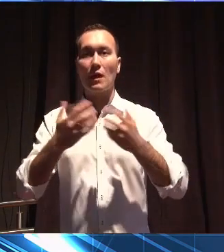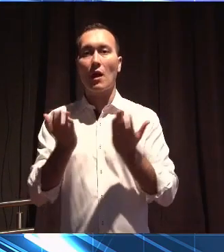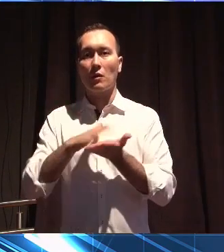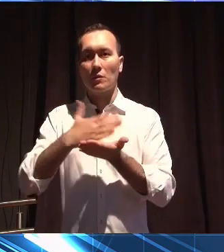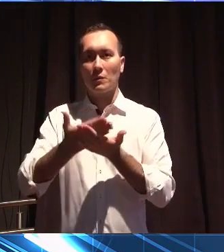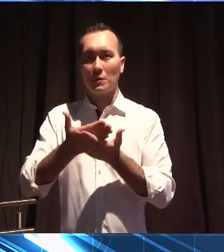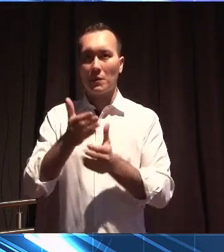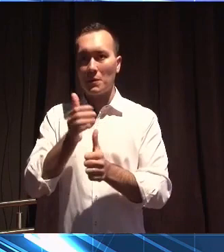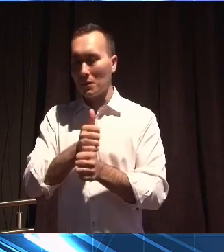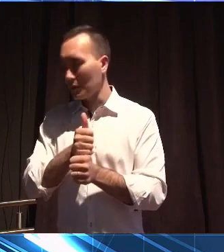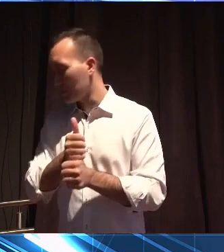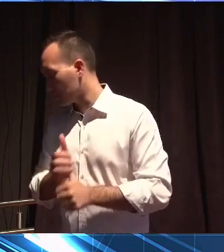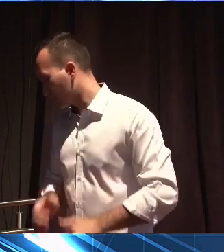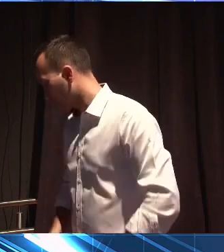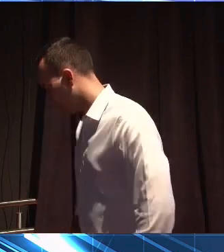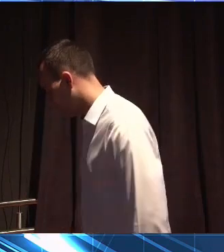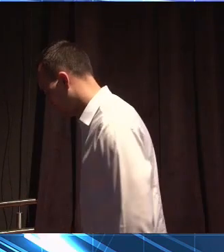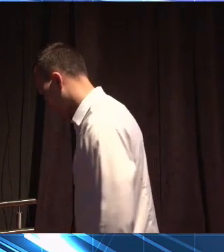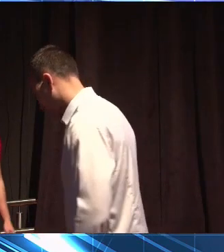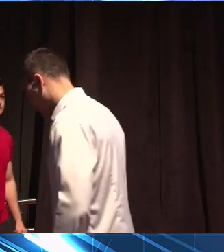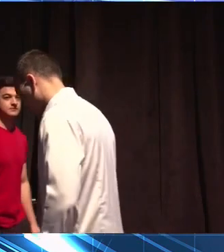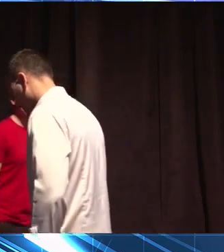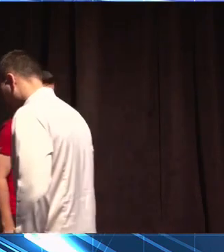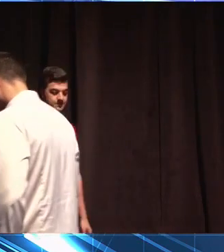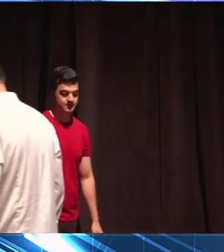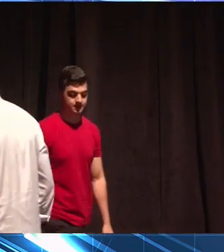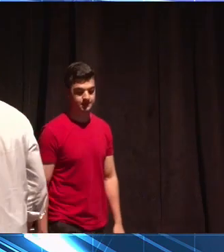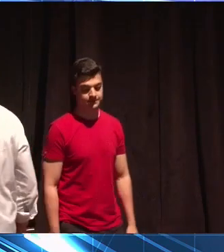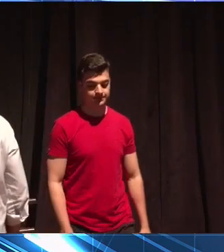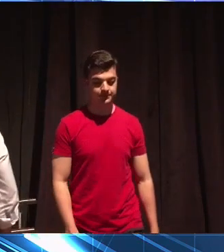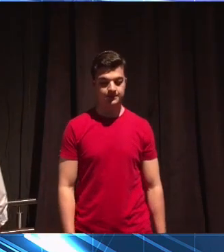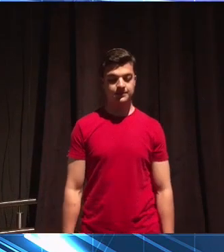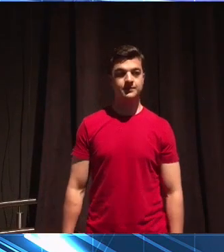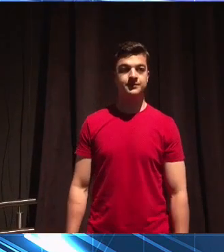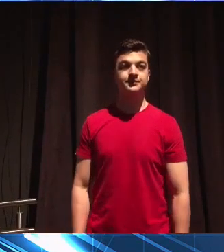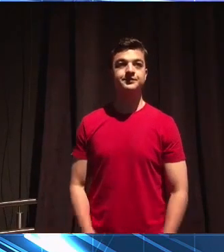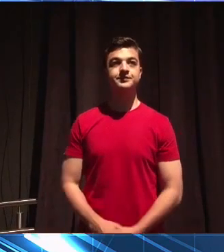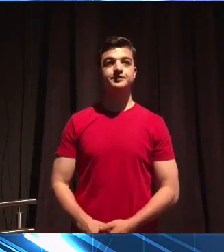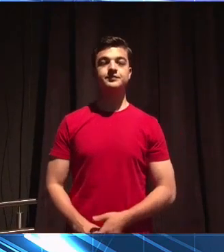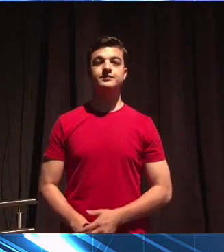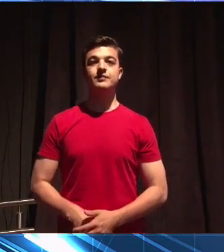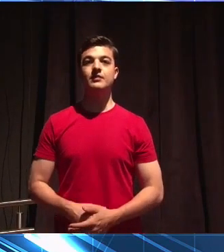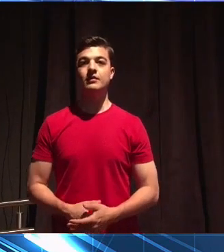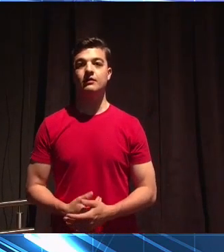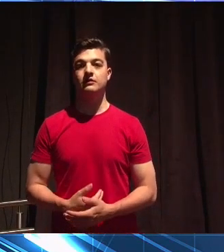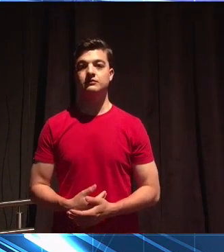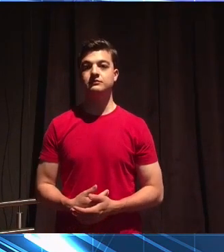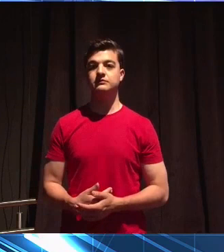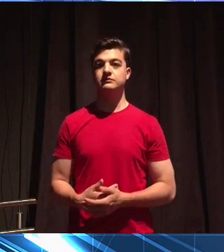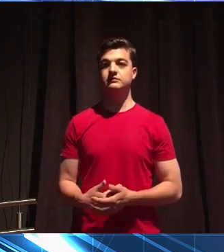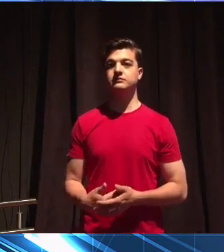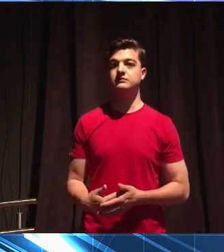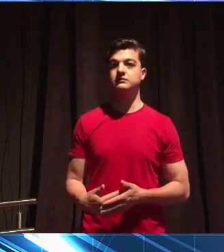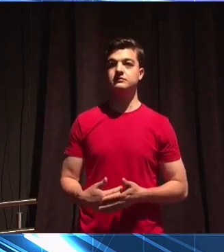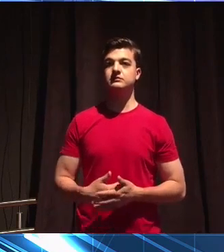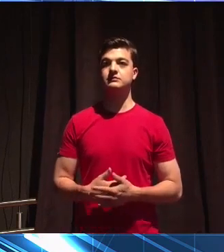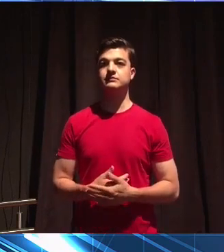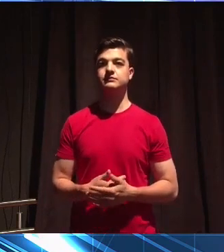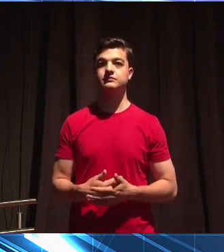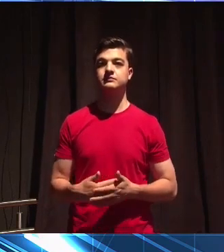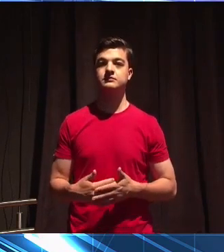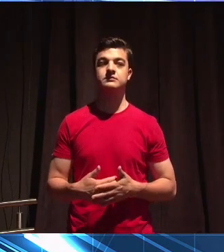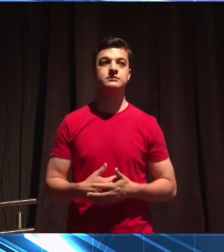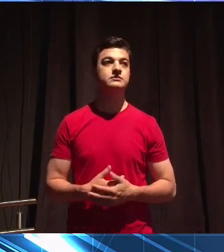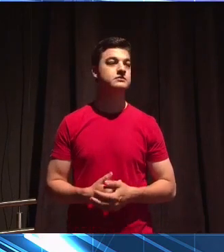Ou então, conhecendo a questão de computação afetiva, e aqui, sim, viram até um exercício de futurologia, como é que eu lido, por exemplo,